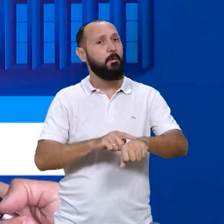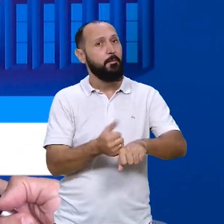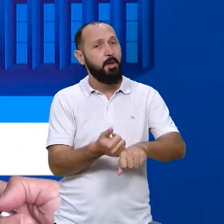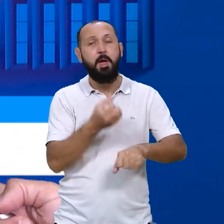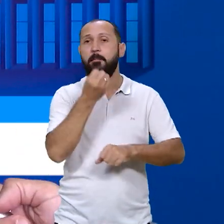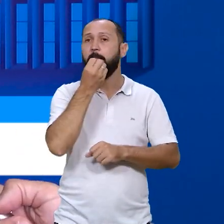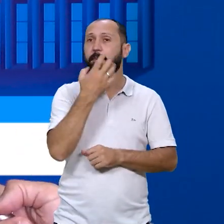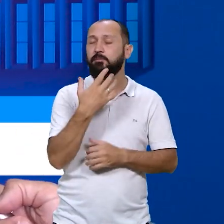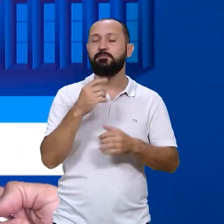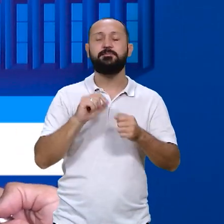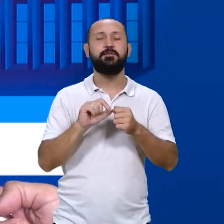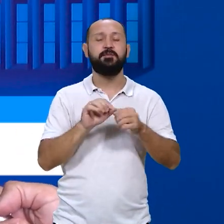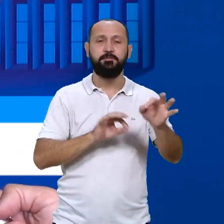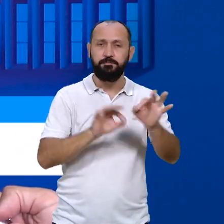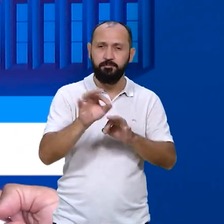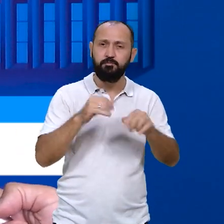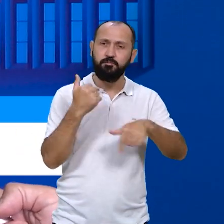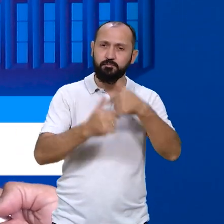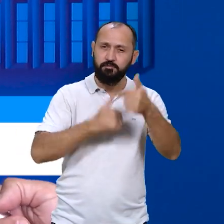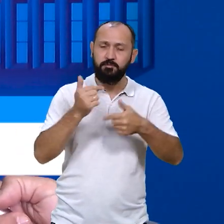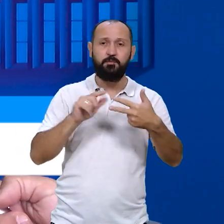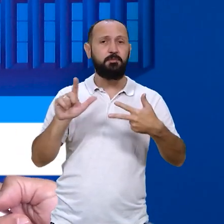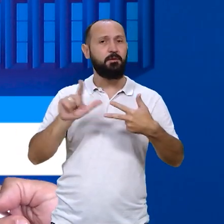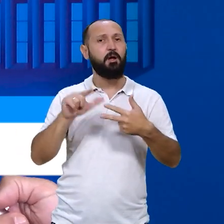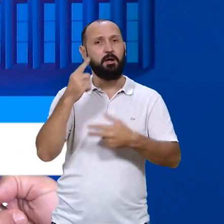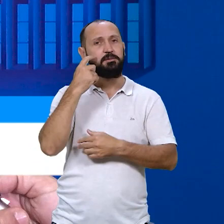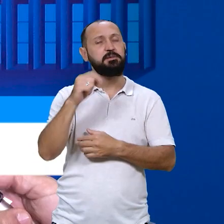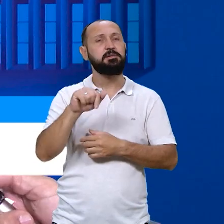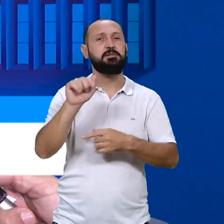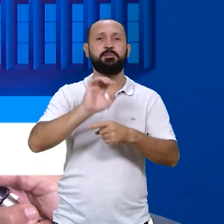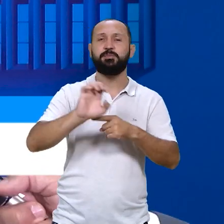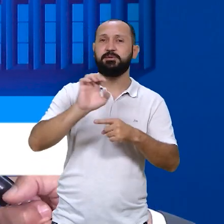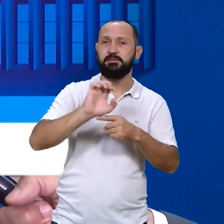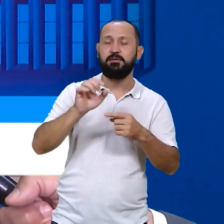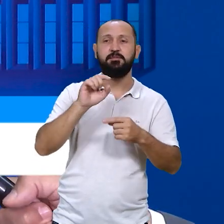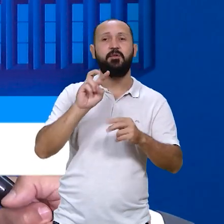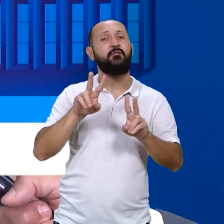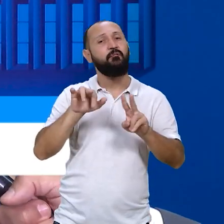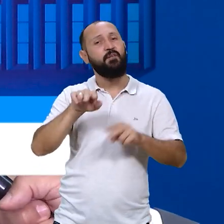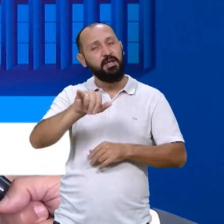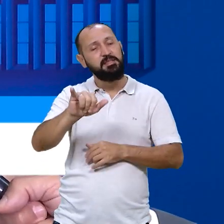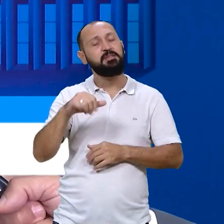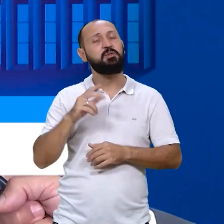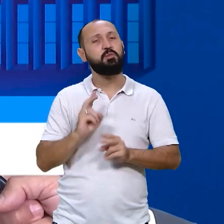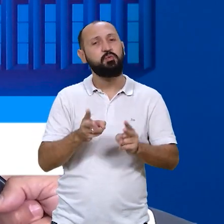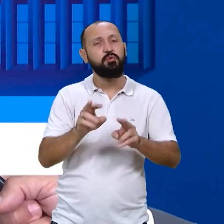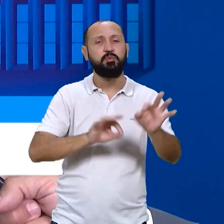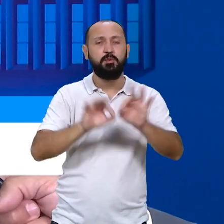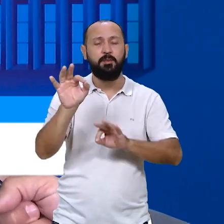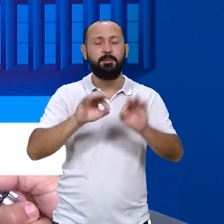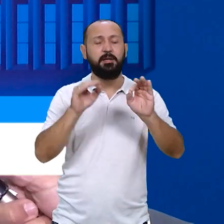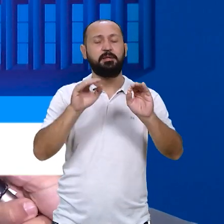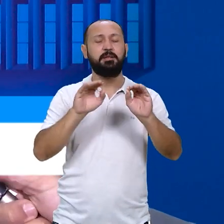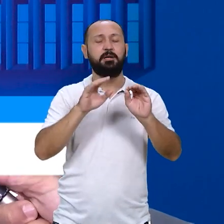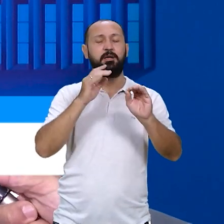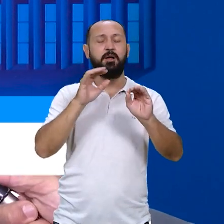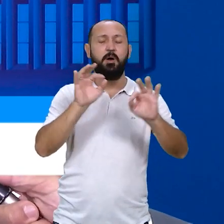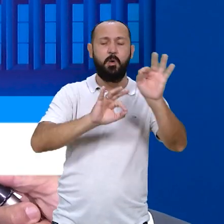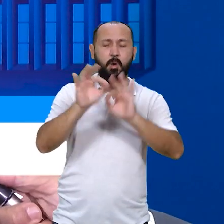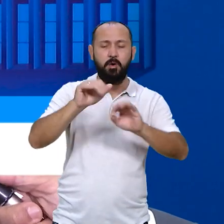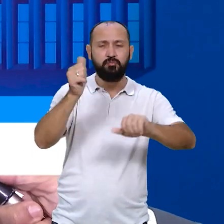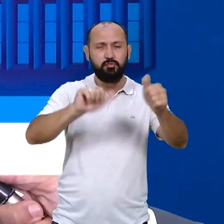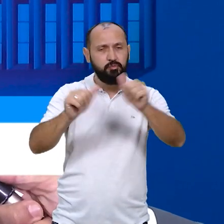O momento é bom. Temos feito uma produção legislativa muito interessante para o Estado e vamos continuar trabalhando para e passo aí